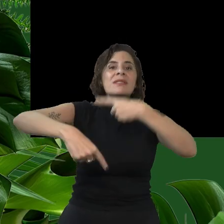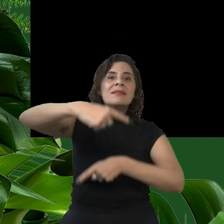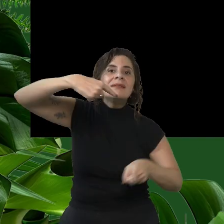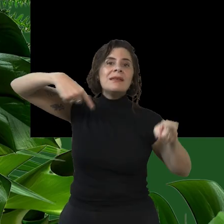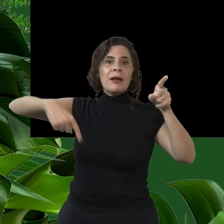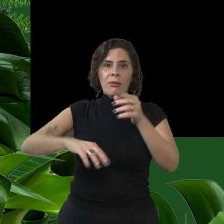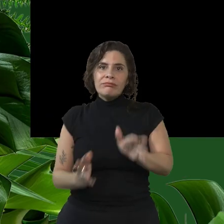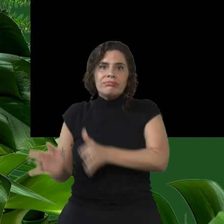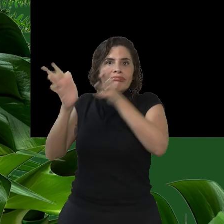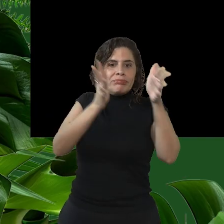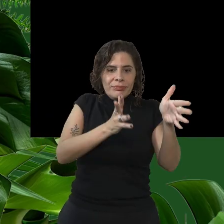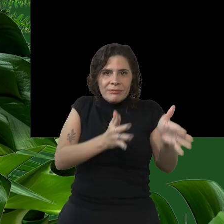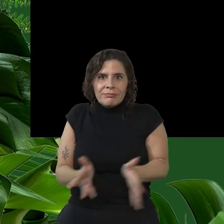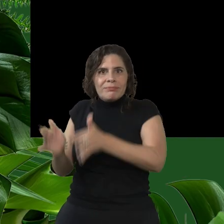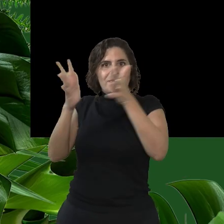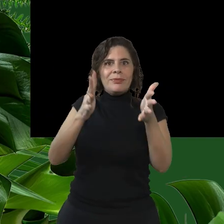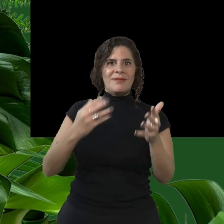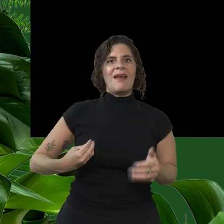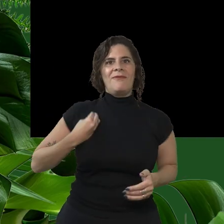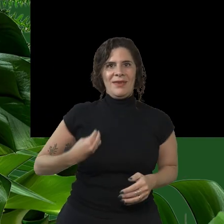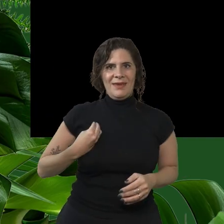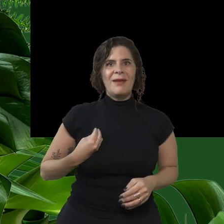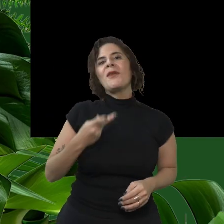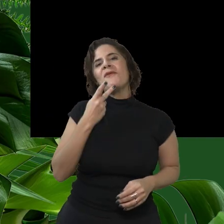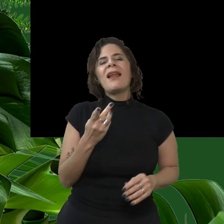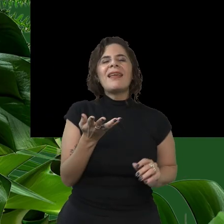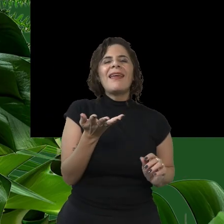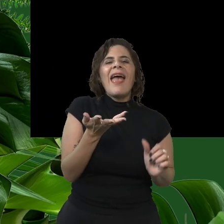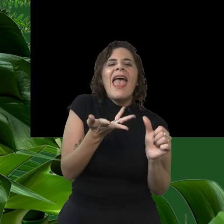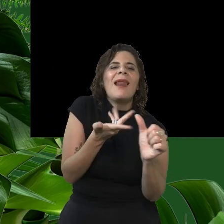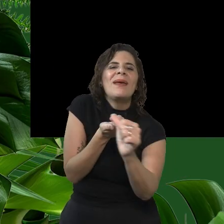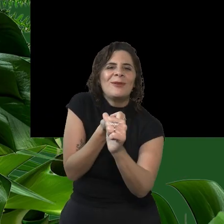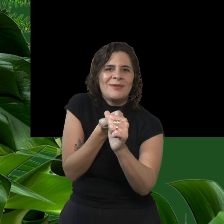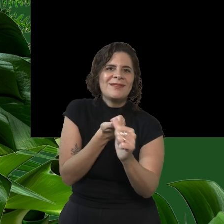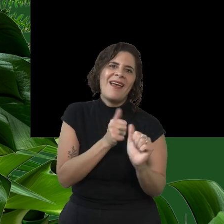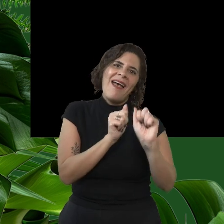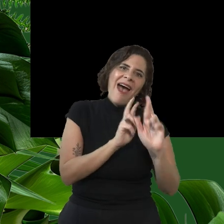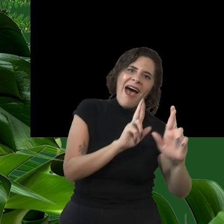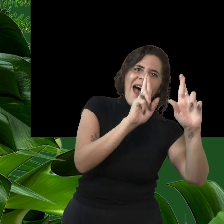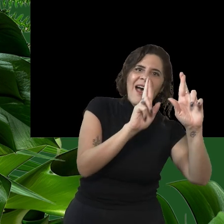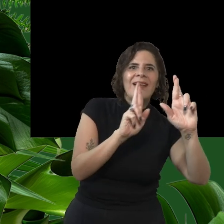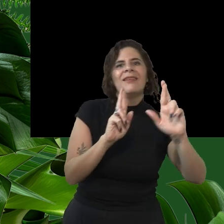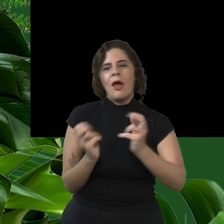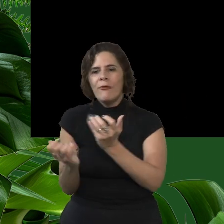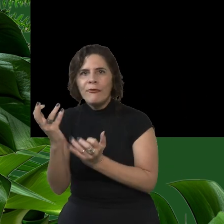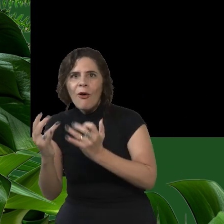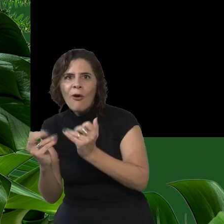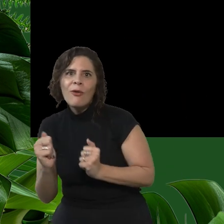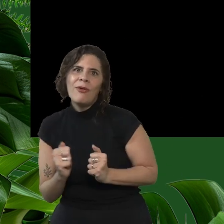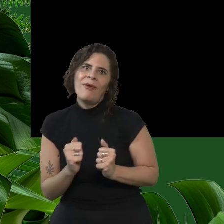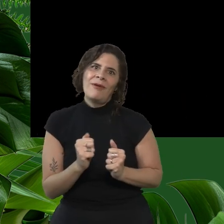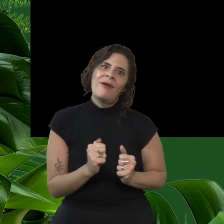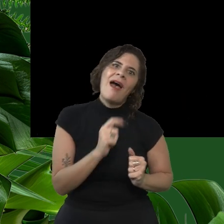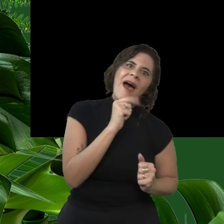ciclo. Então, o fogo, a gente traz, eu estou falando dos elementos porque o A Era dos Humanos é baseado no ar, no fogo, na água e na terra. E o fogo, por exemplo,